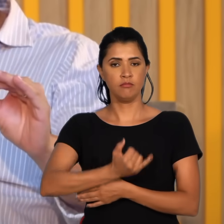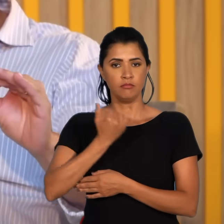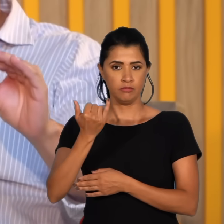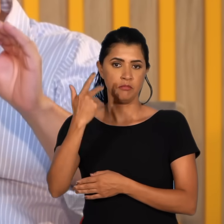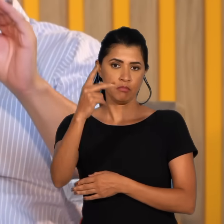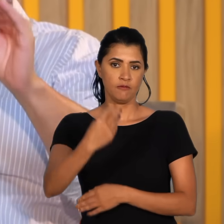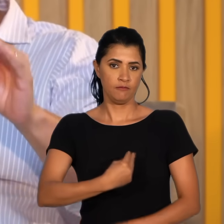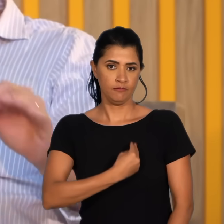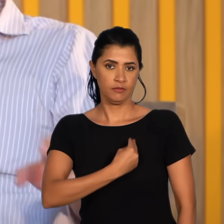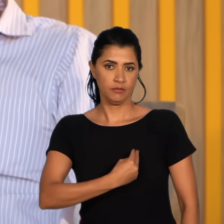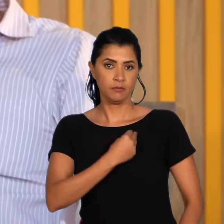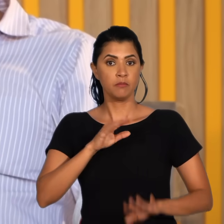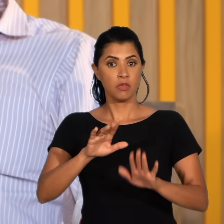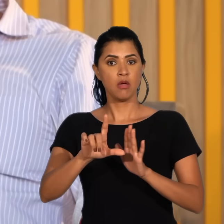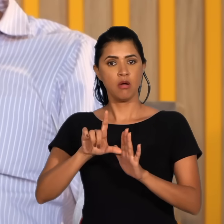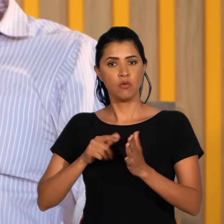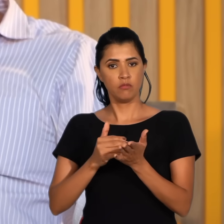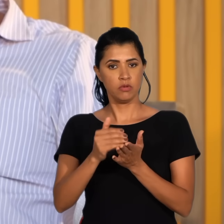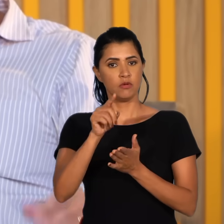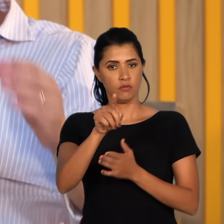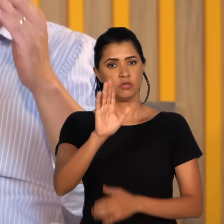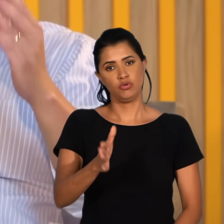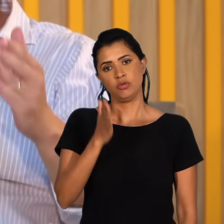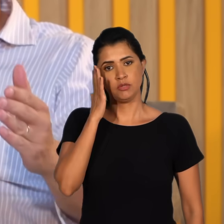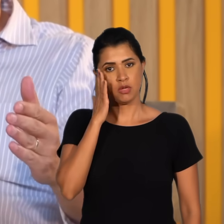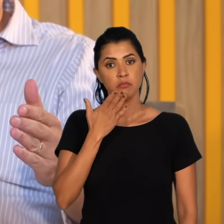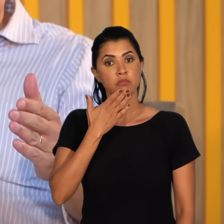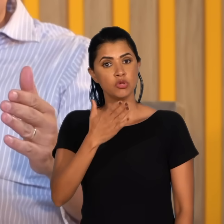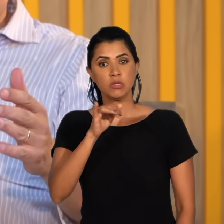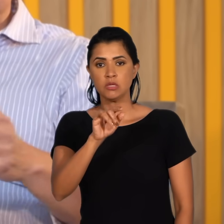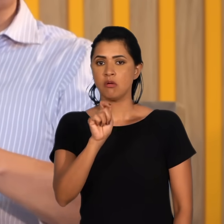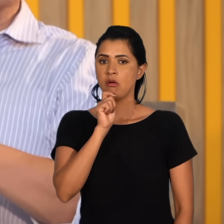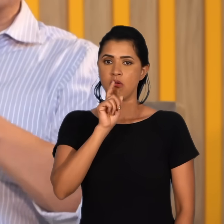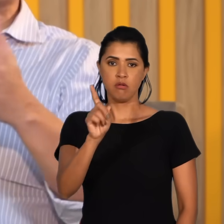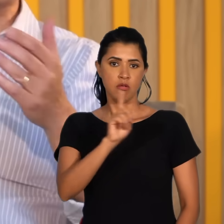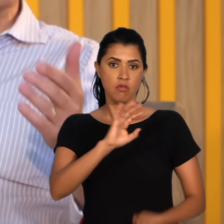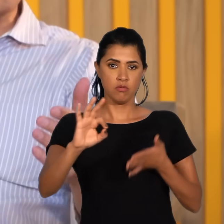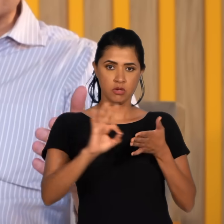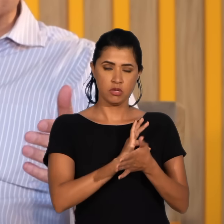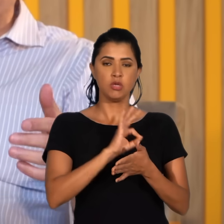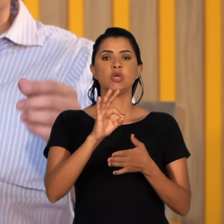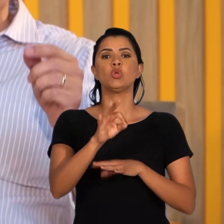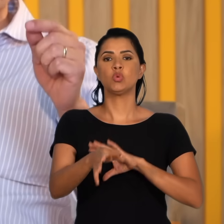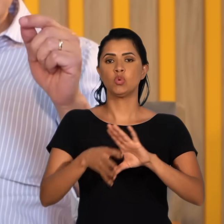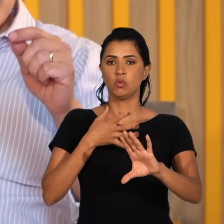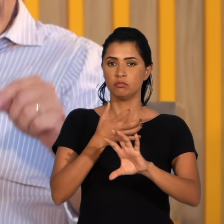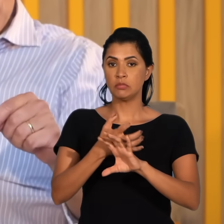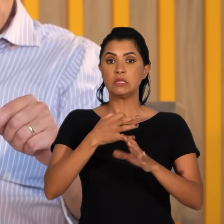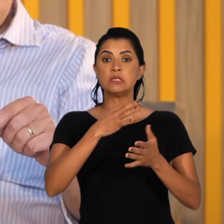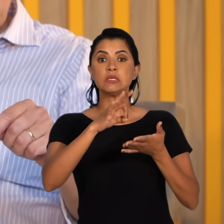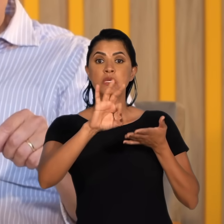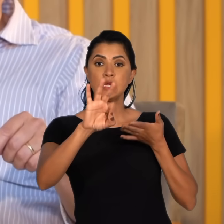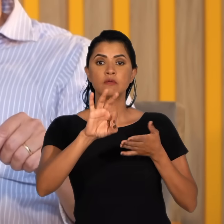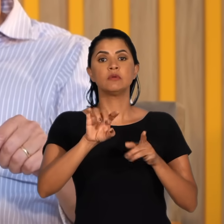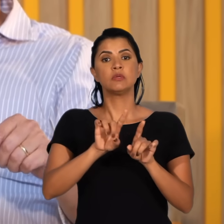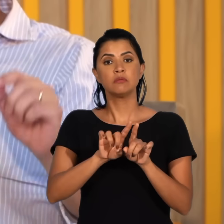impactantes para sua vida mas antes de começar essa lição Você já sabe o meu pedido se você ainda não é inscrito no nosso canal se inscreve no